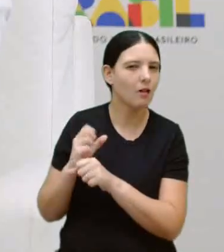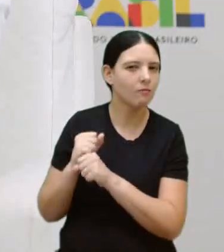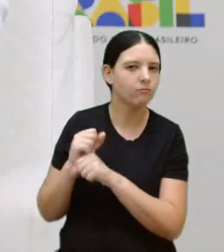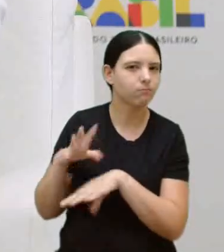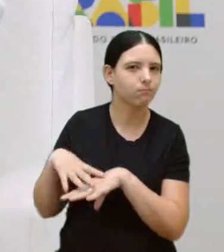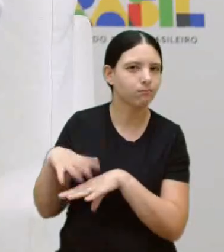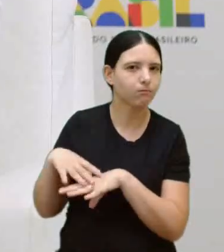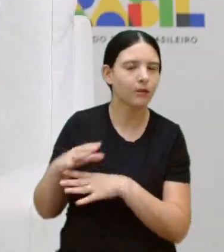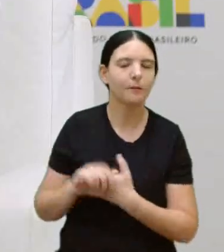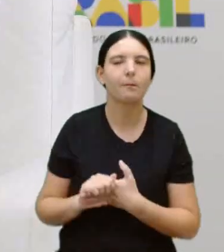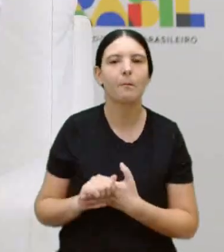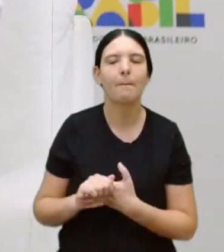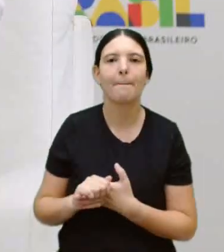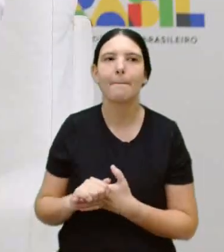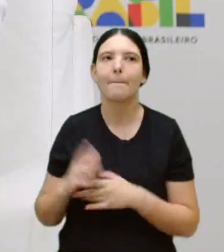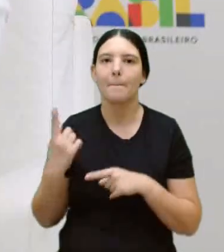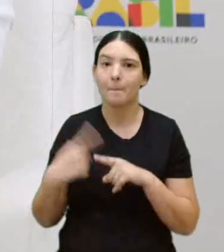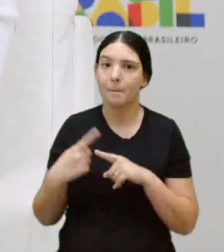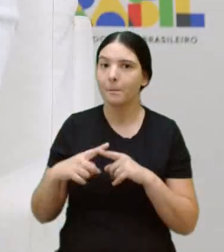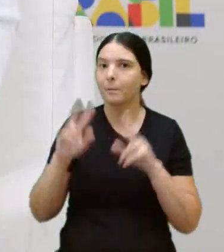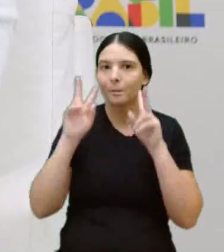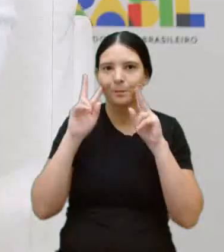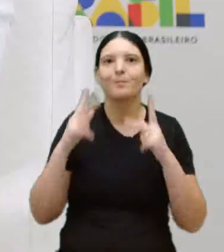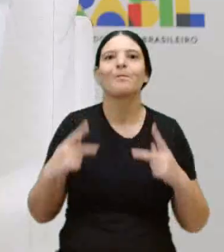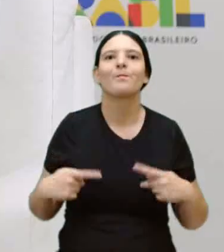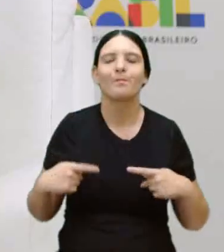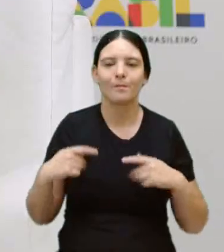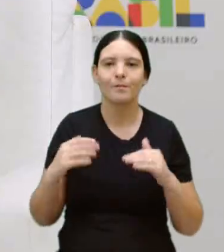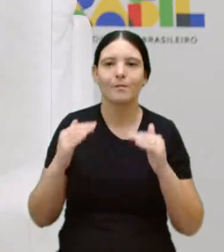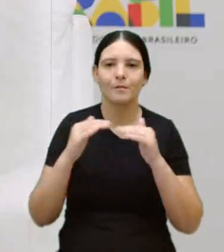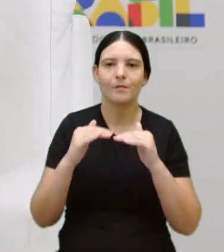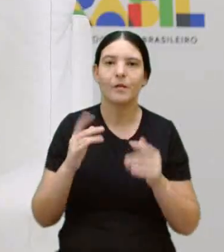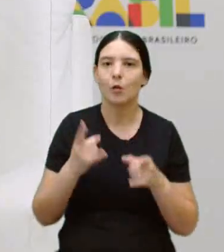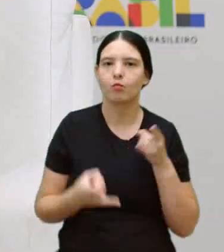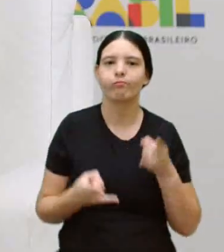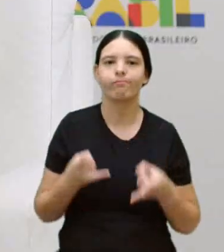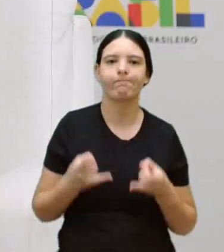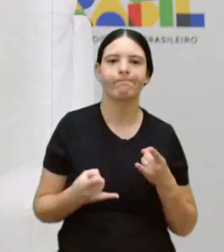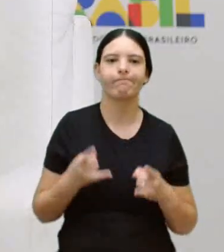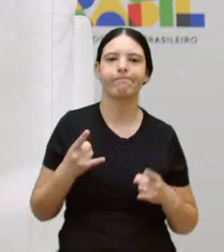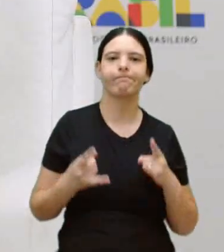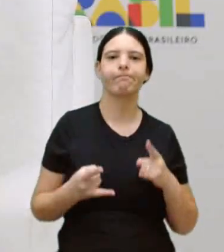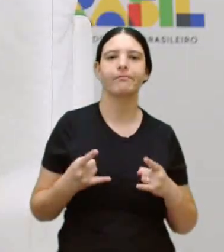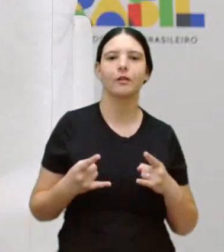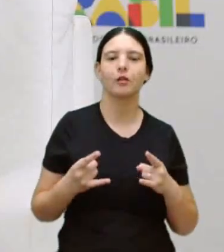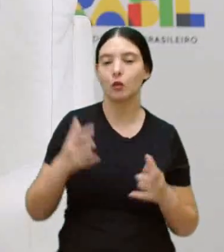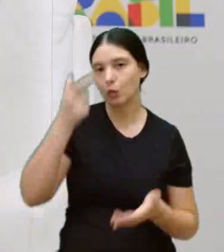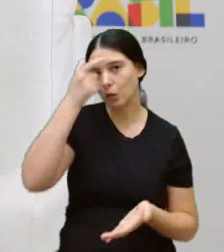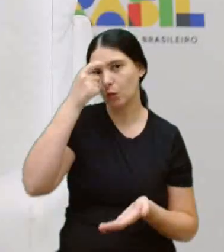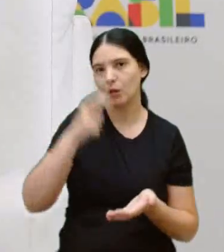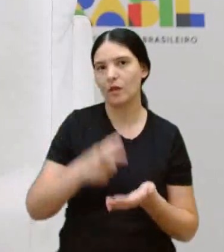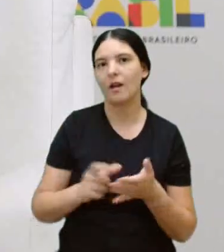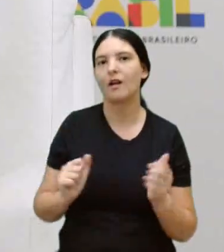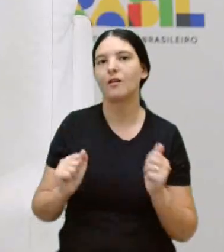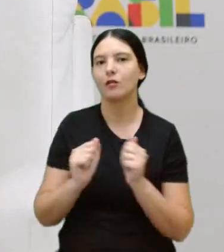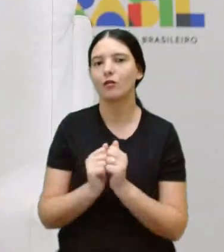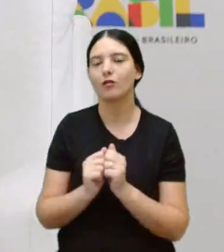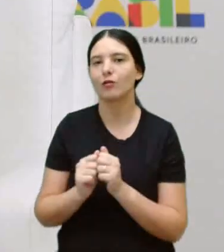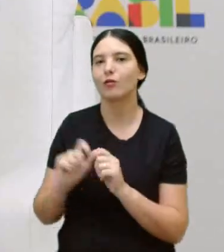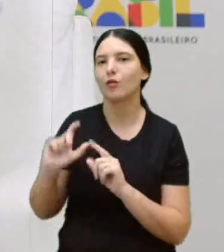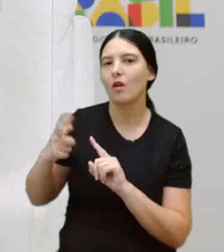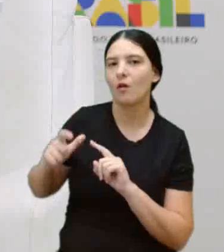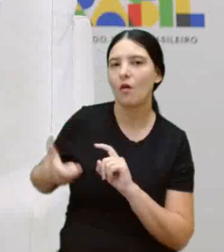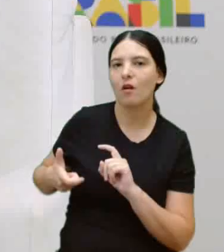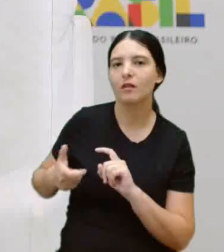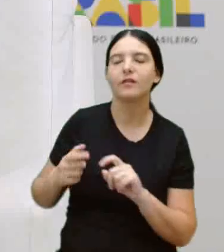Isso é uma dimensão do humano. A robótica, junto com a IA e com o algoritmo, em algum momento vai produzir